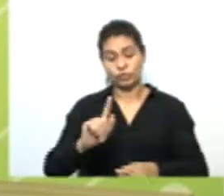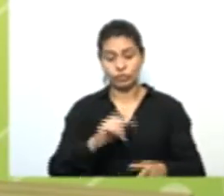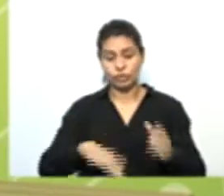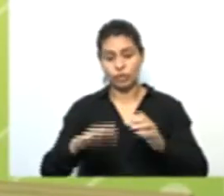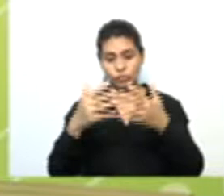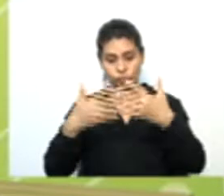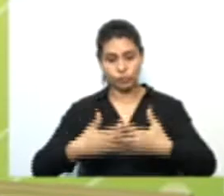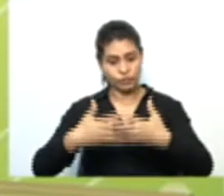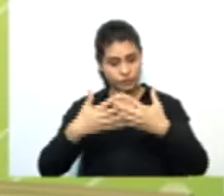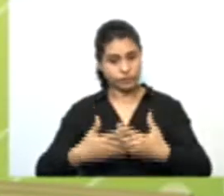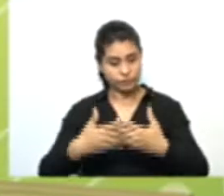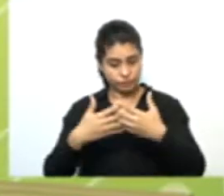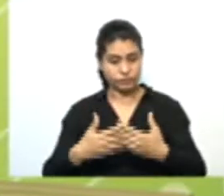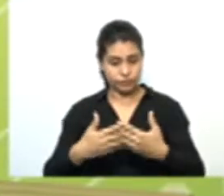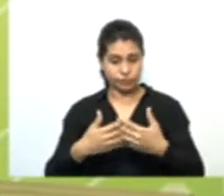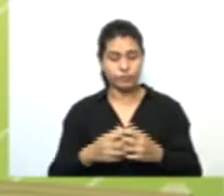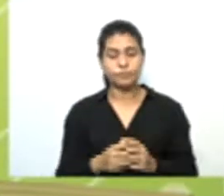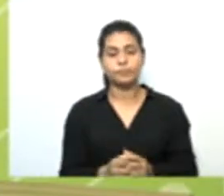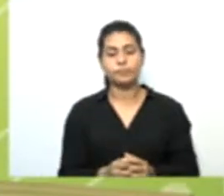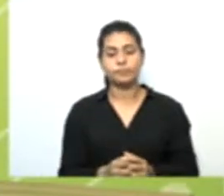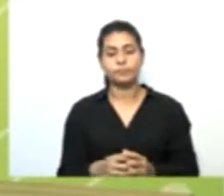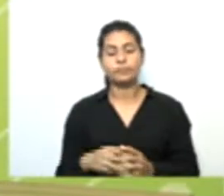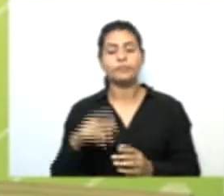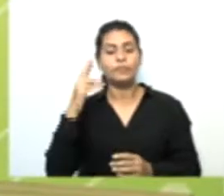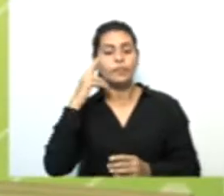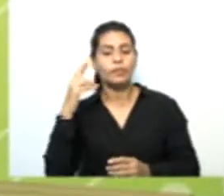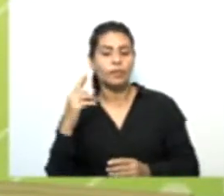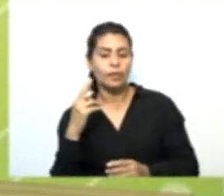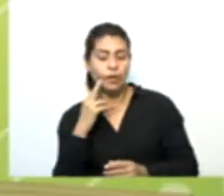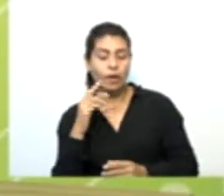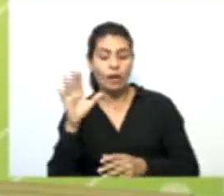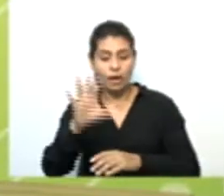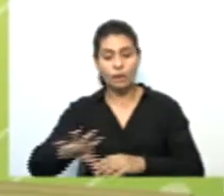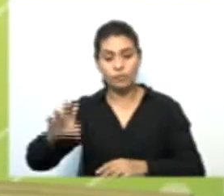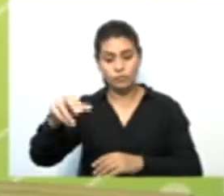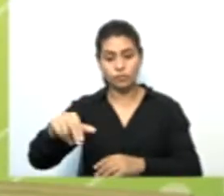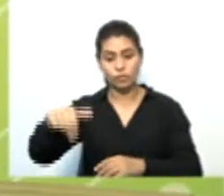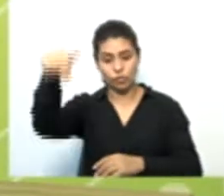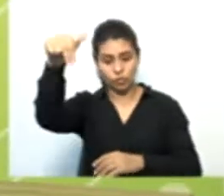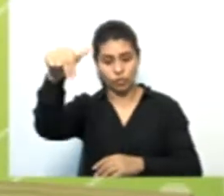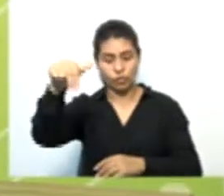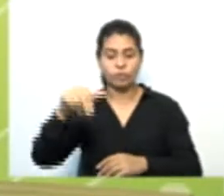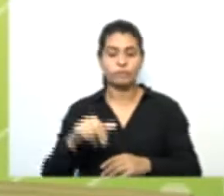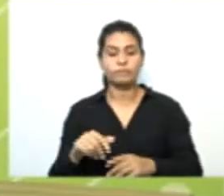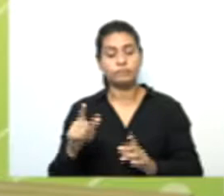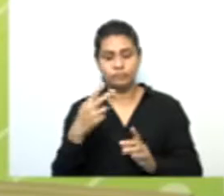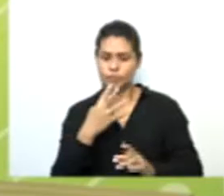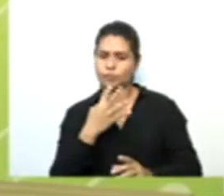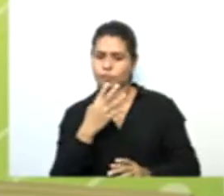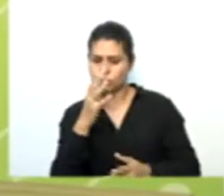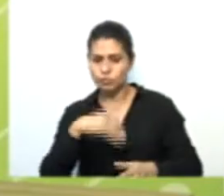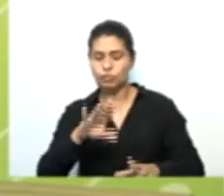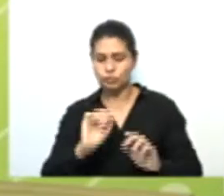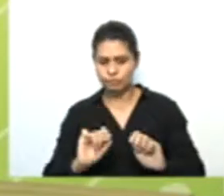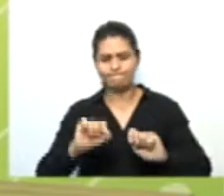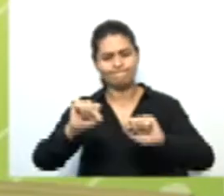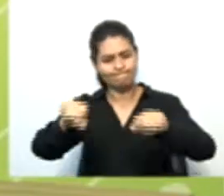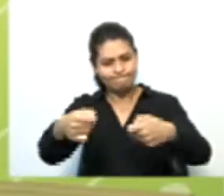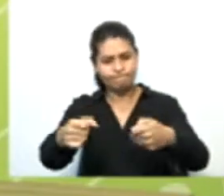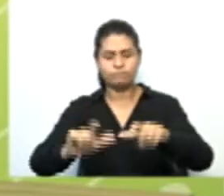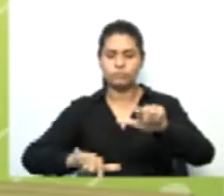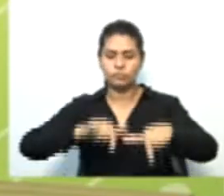Federal de Educação, Ciência e Tecnologia de Rondônia, Campus Porto Velho, Zona Norte, reconhece o mérito do